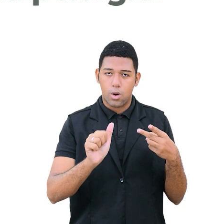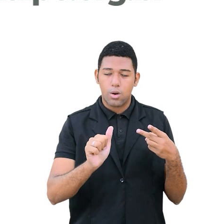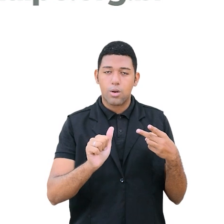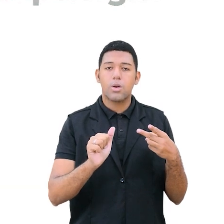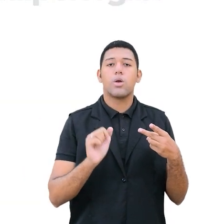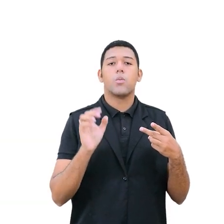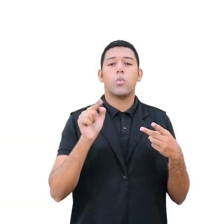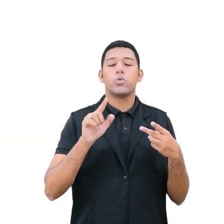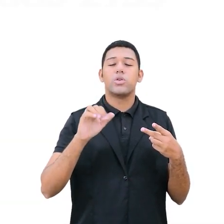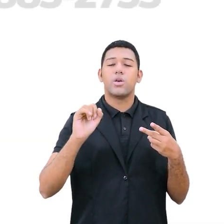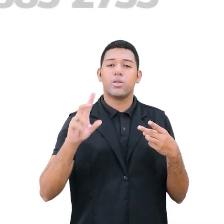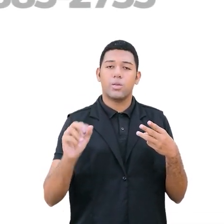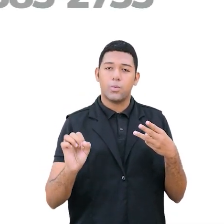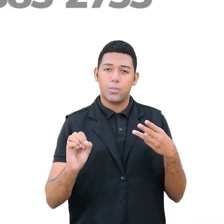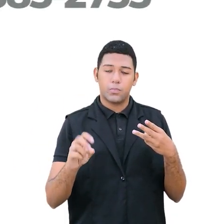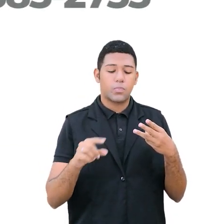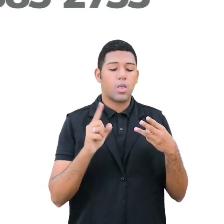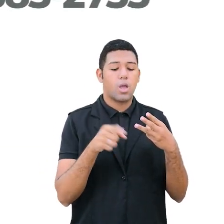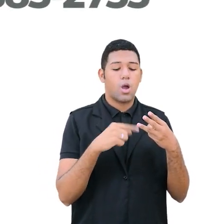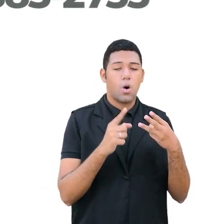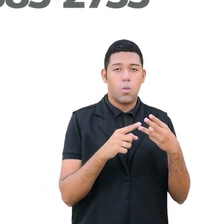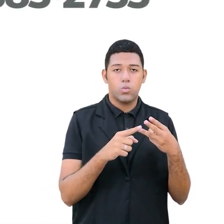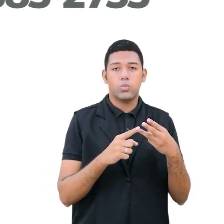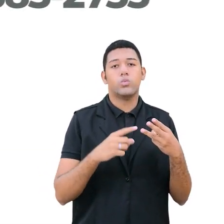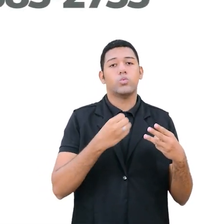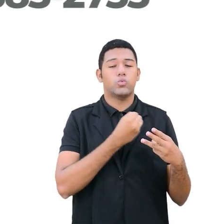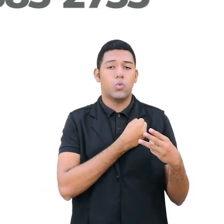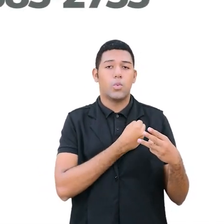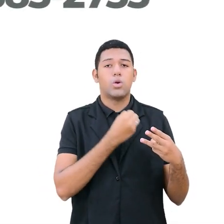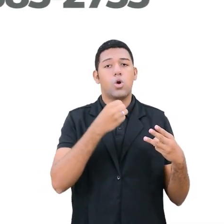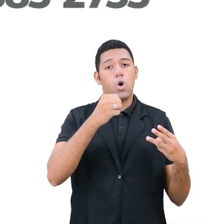contribua@yadalp.org.br ou nosso celular